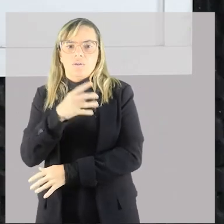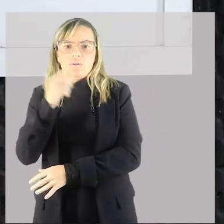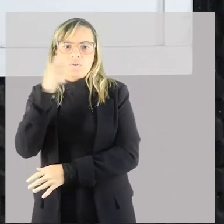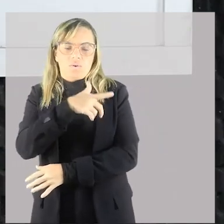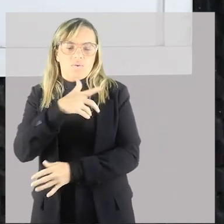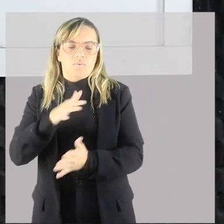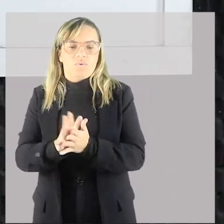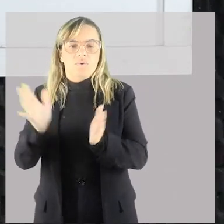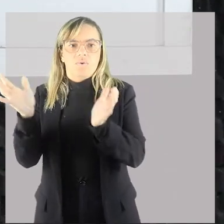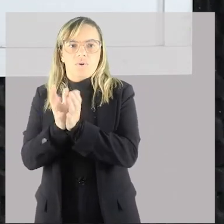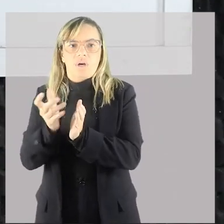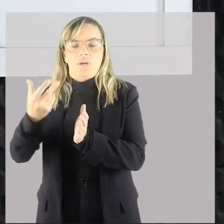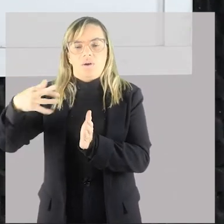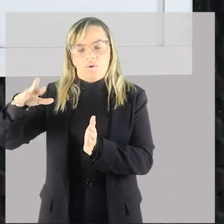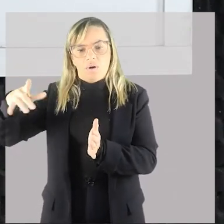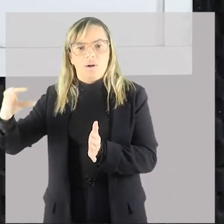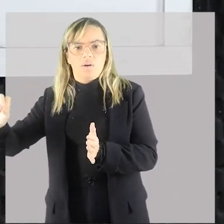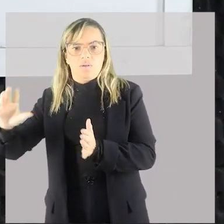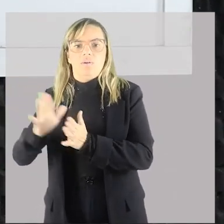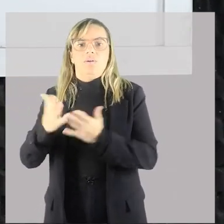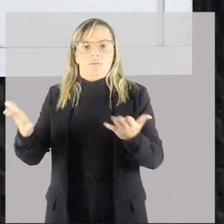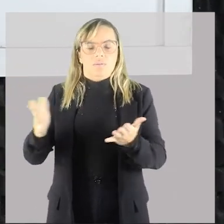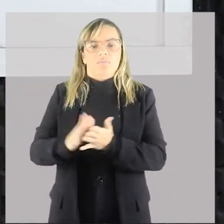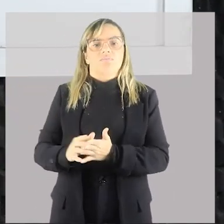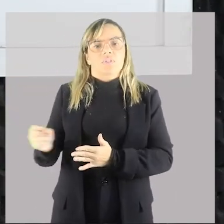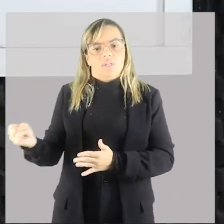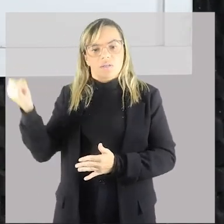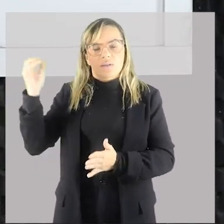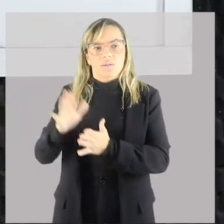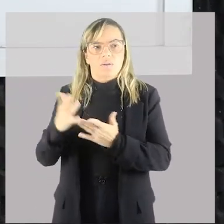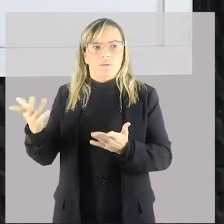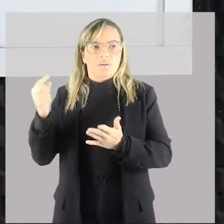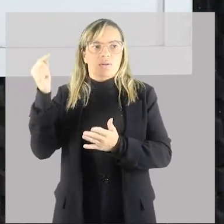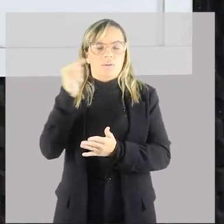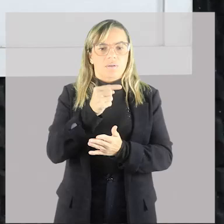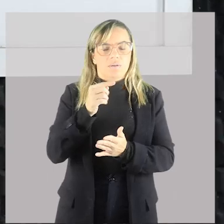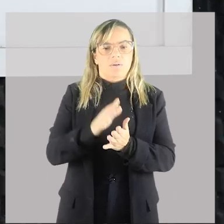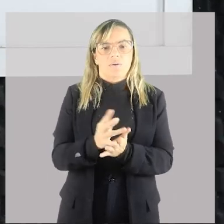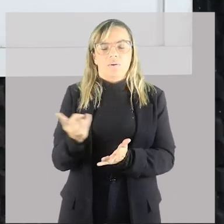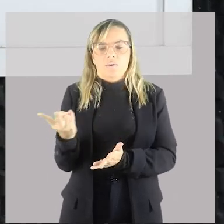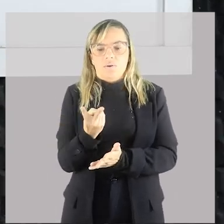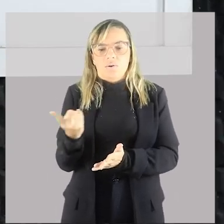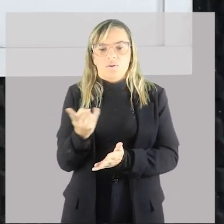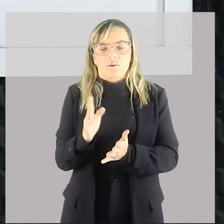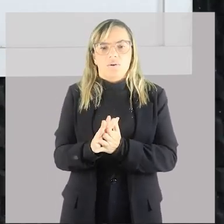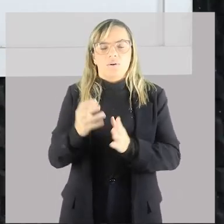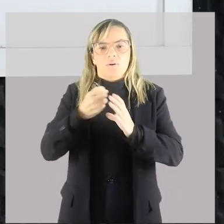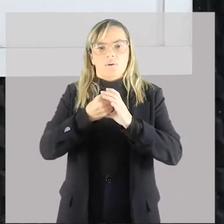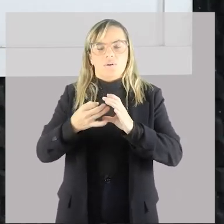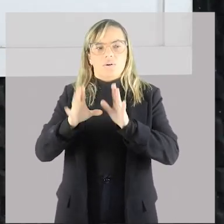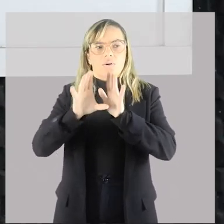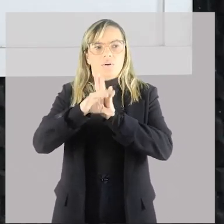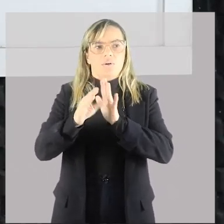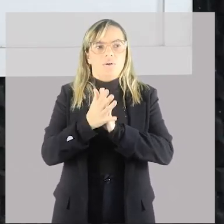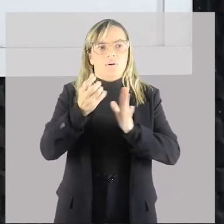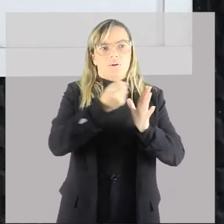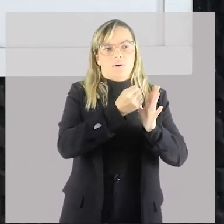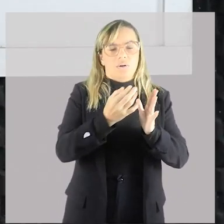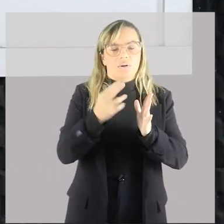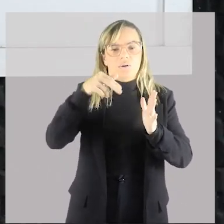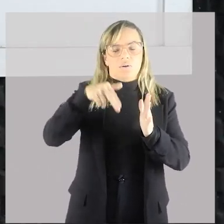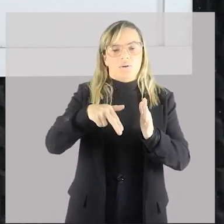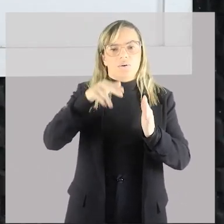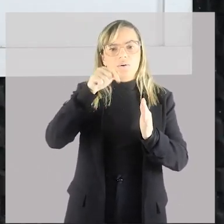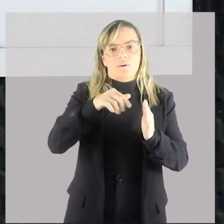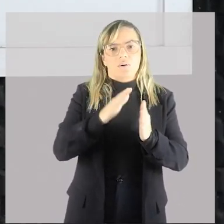aqui, ó, que é o arranjo, beleza? Tanto o arranjo como a combinação, você tem um número de elementos